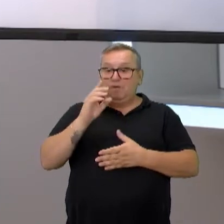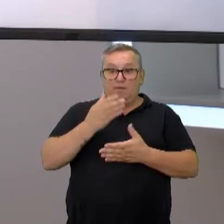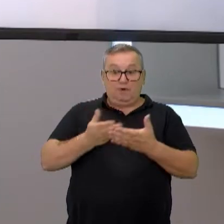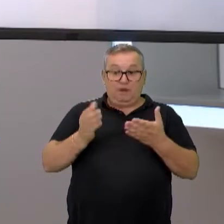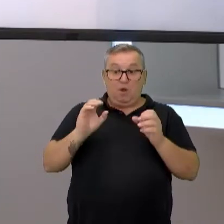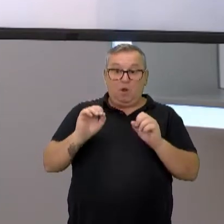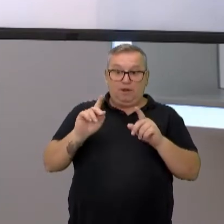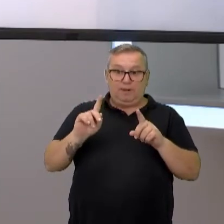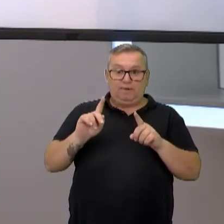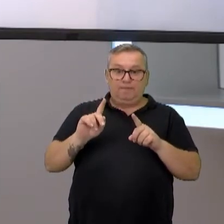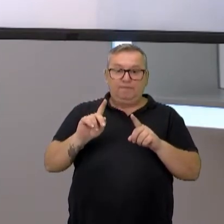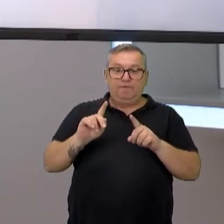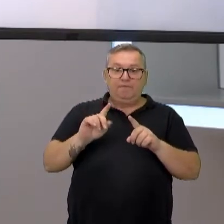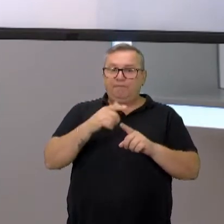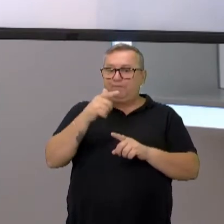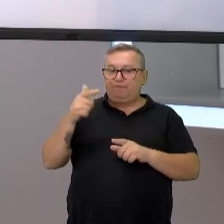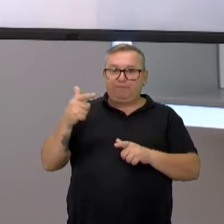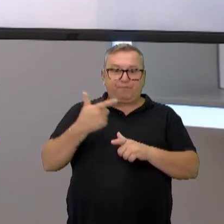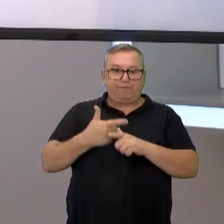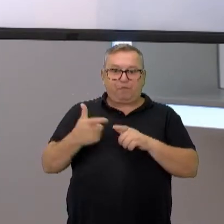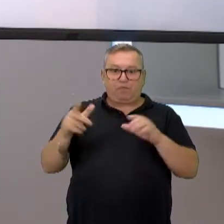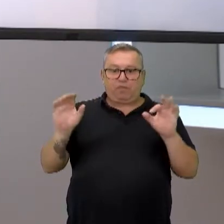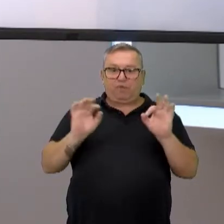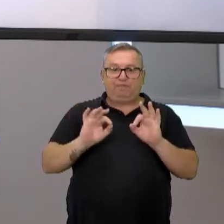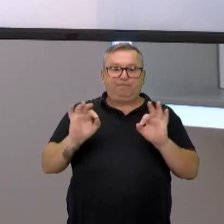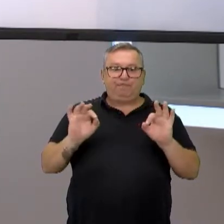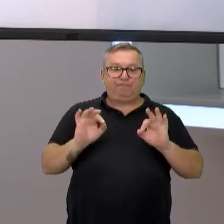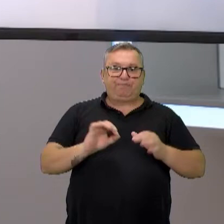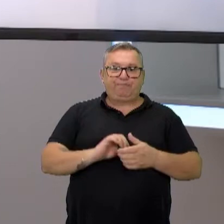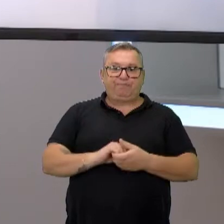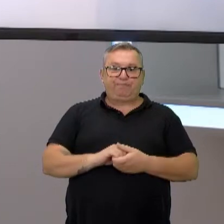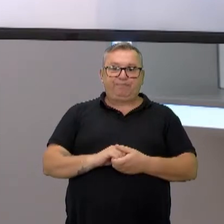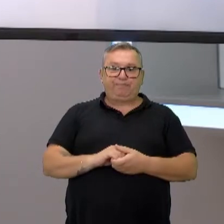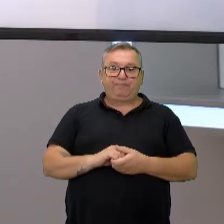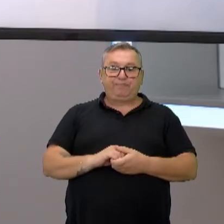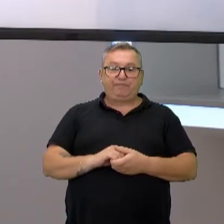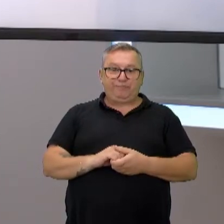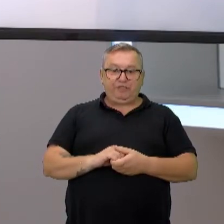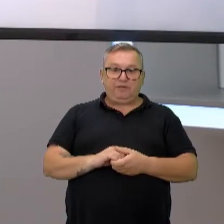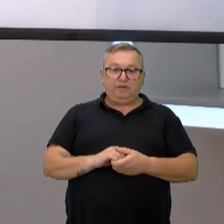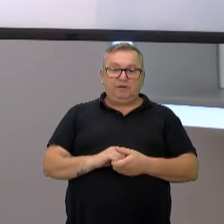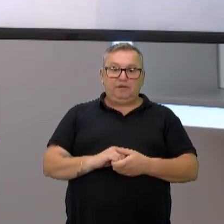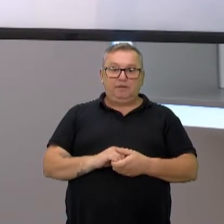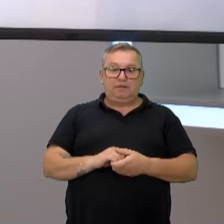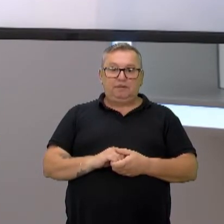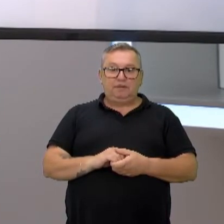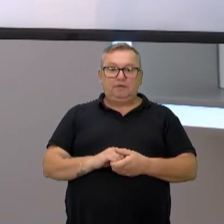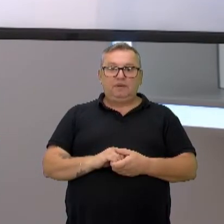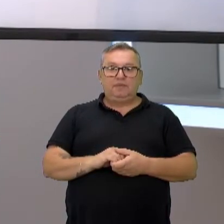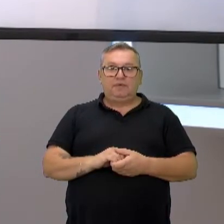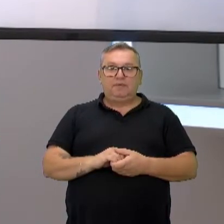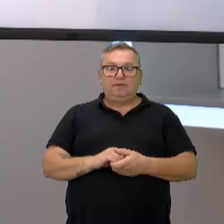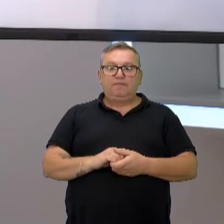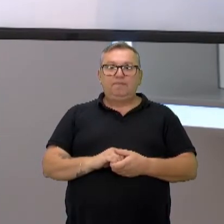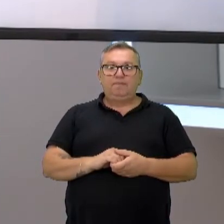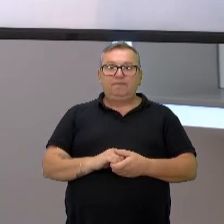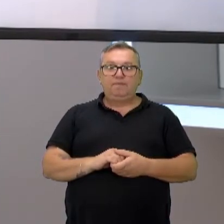perder, tá bom? Então, não tem erro essa questão. Agora a gente vai para a próxima, acho que já está